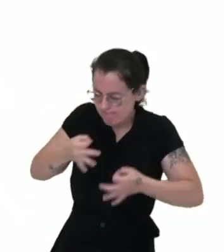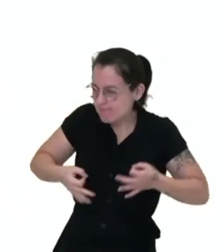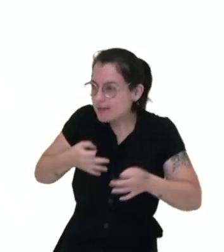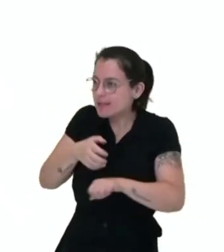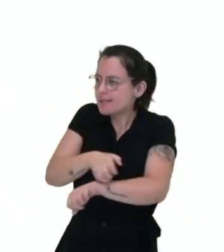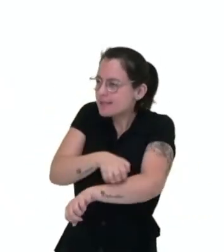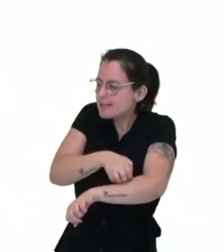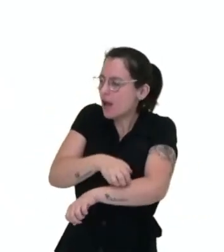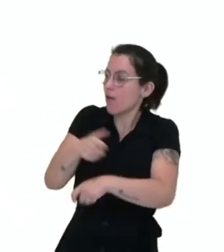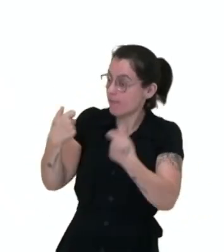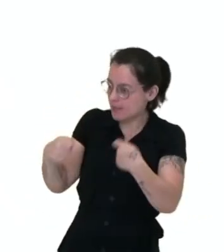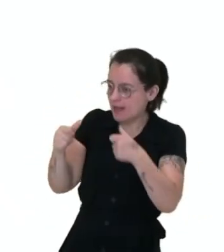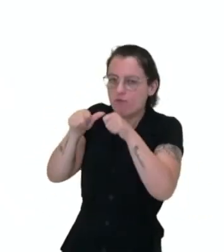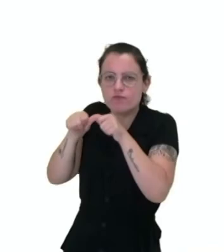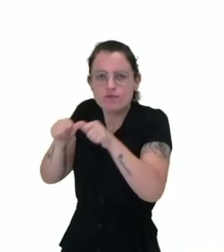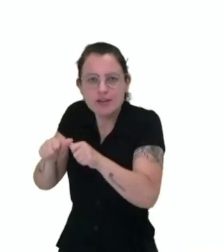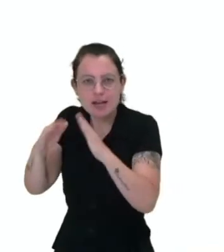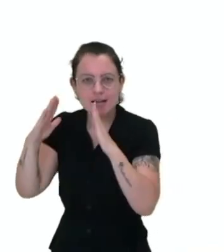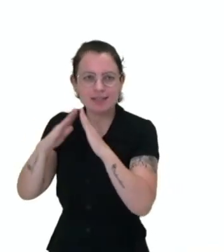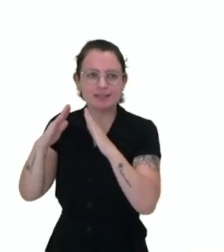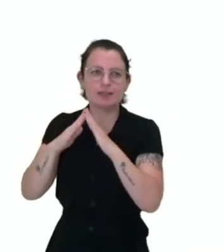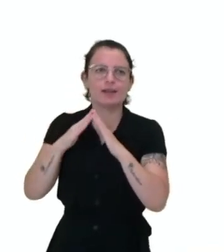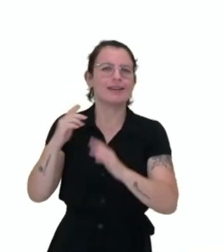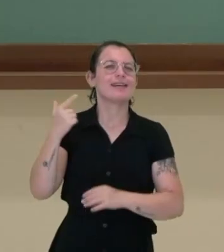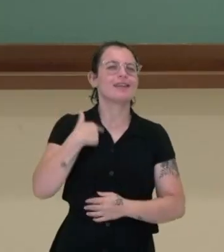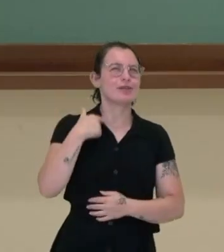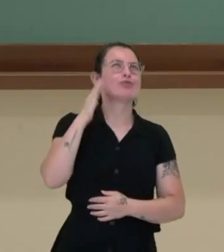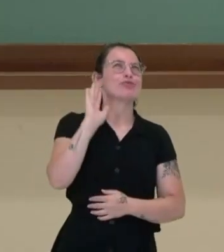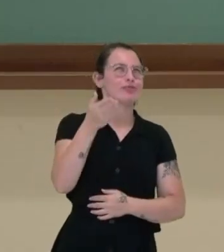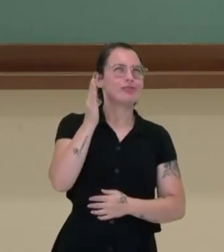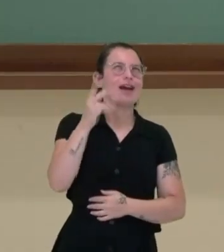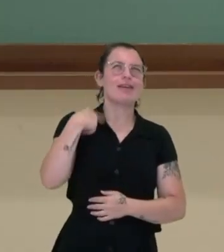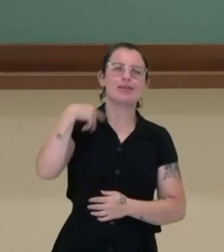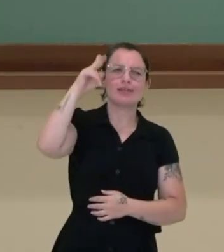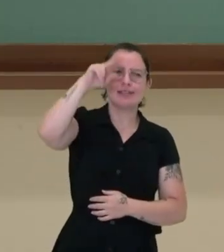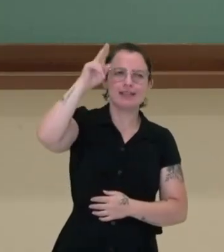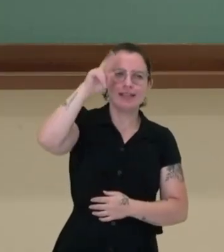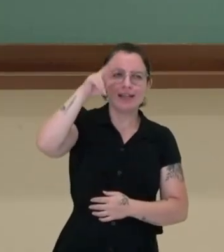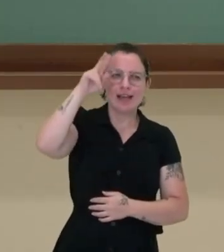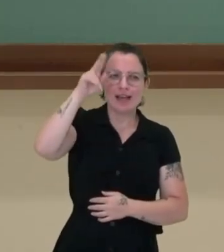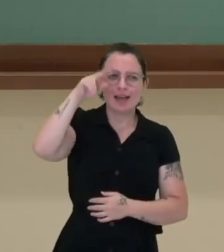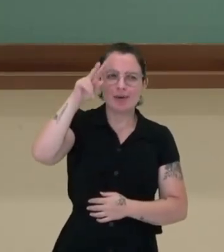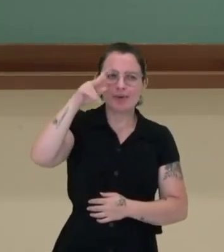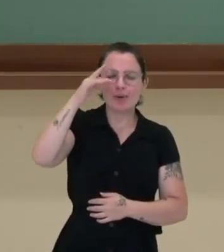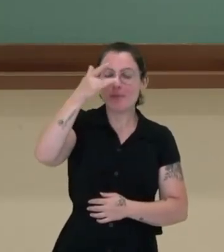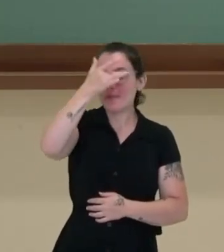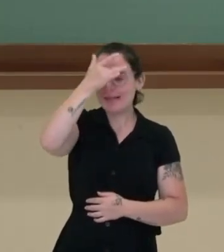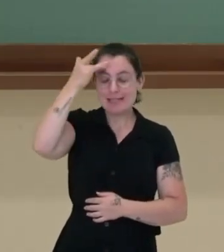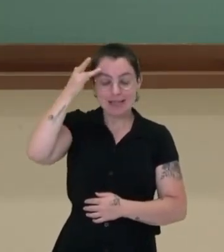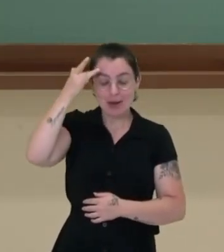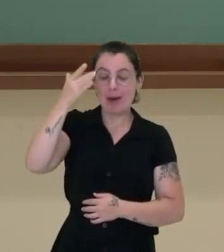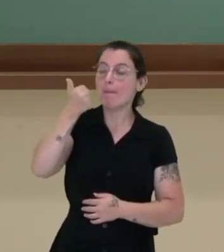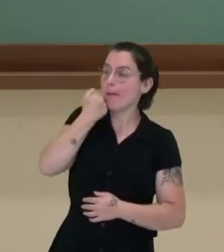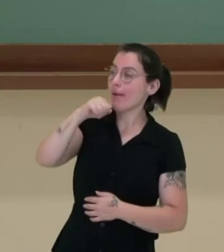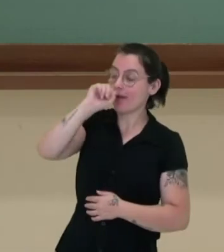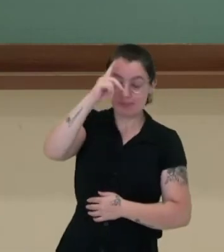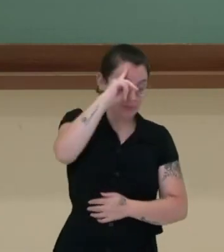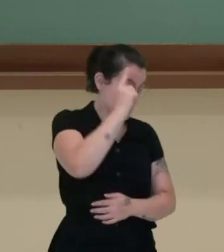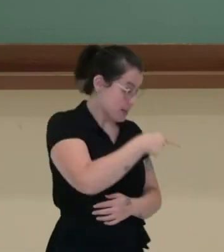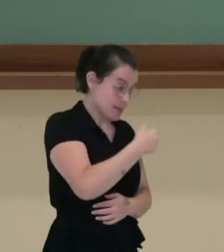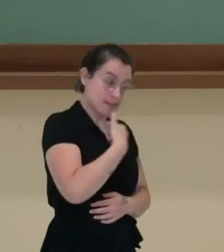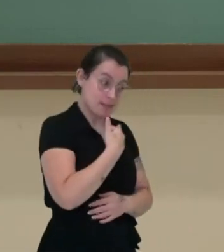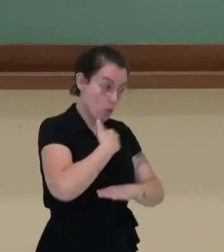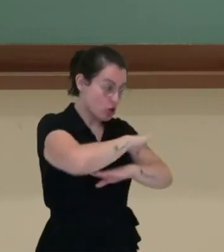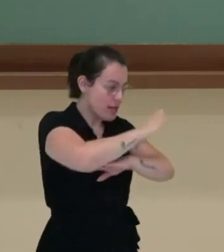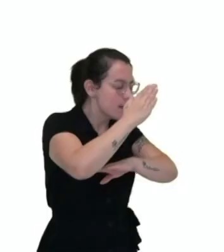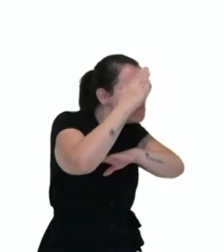em casa. A professora já teve catapora. Eu lembro que minha mãe não deixava eu colocar nem o nariz na janela. Pensa